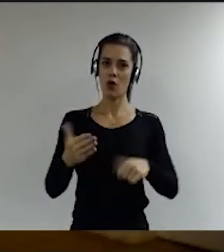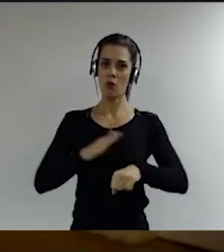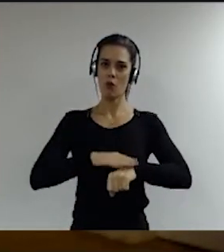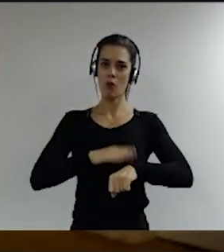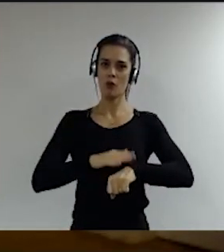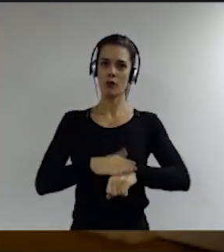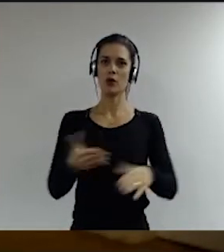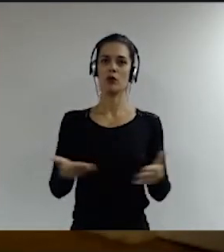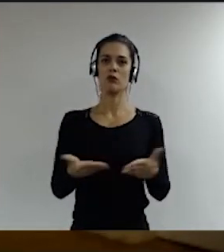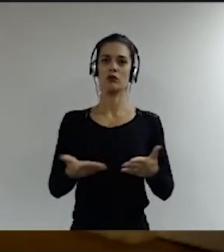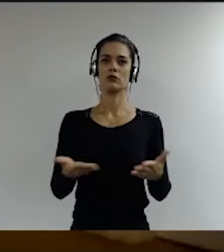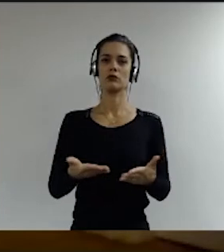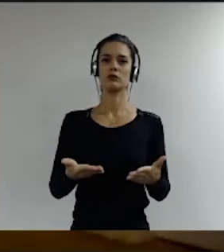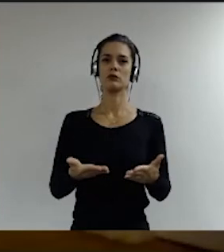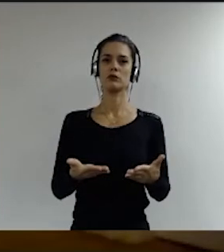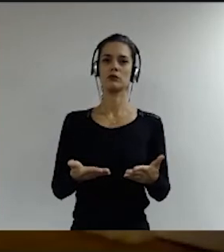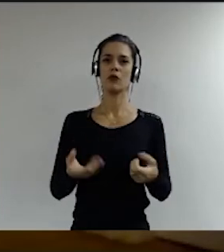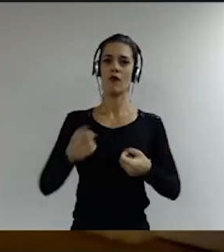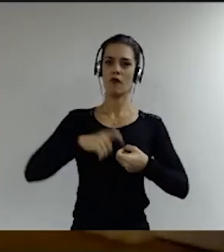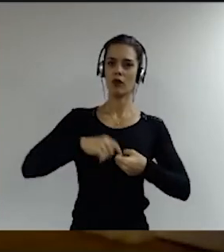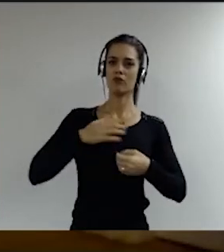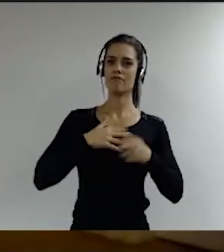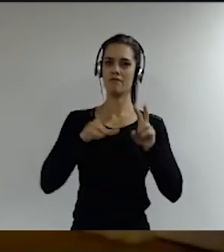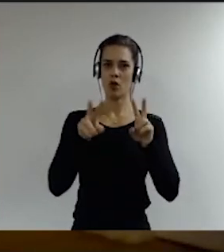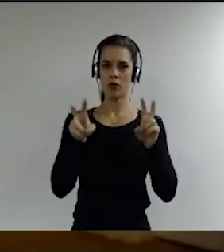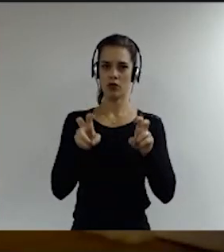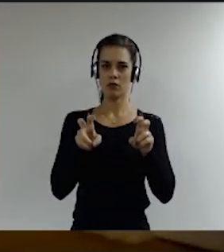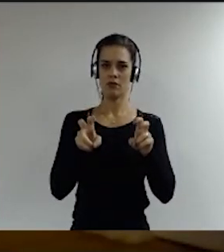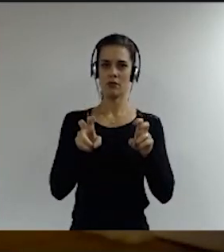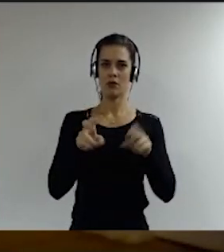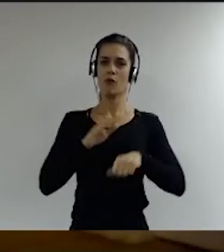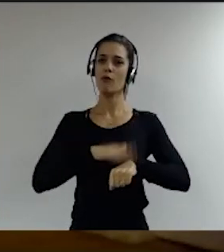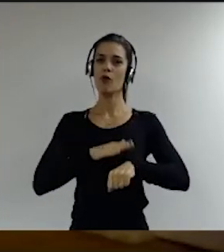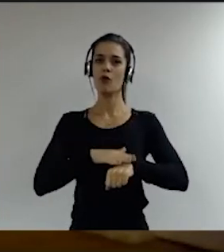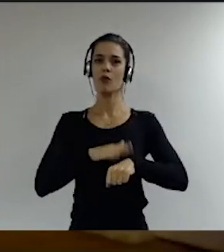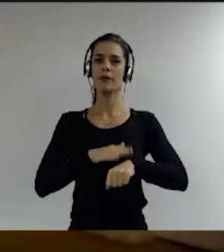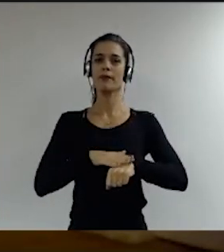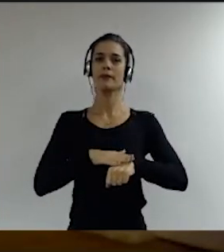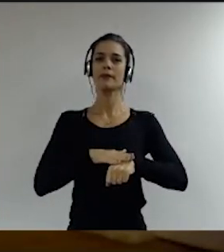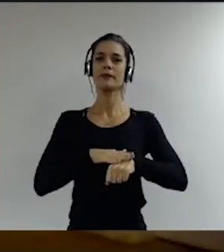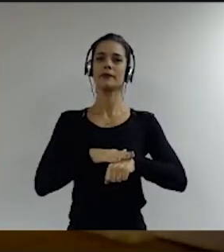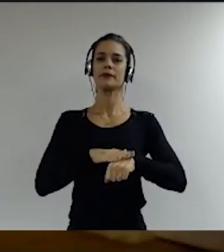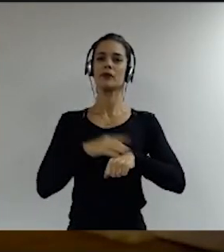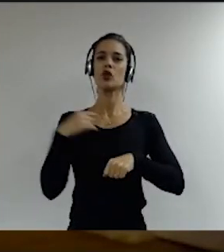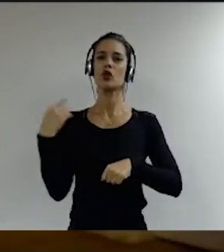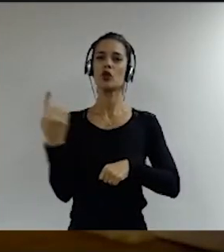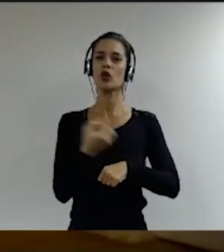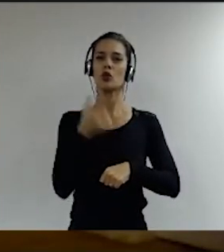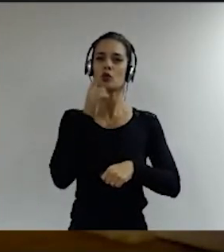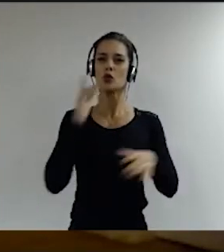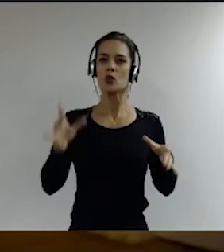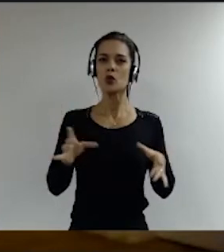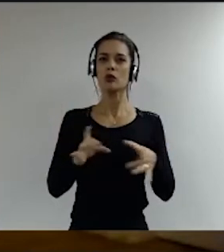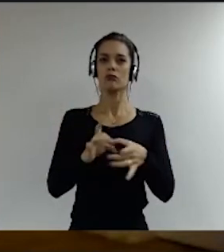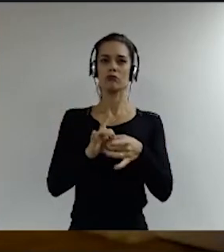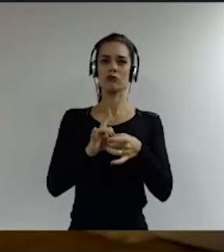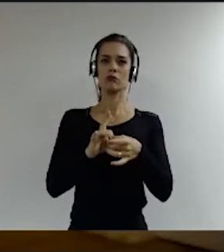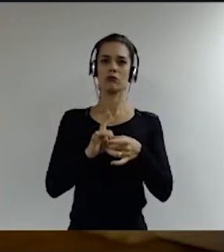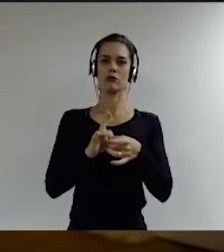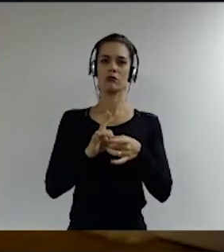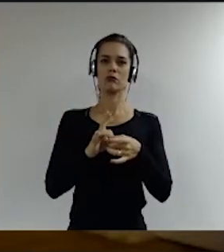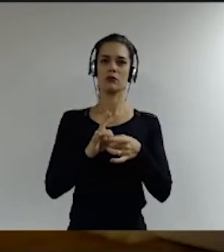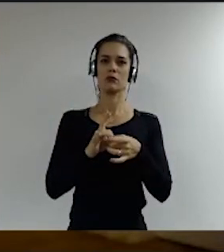precisamos, voltando ao meu tema, nesse momento nós precisamos conciliar os